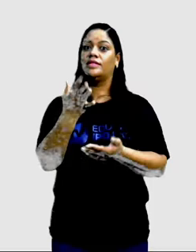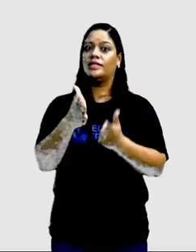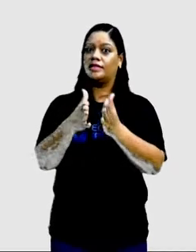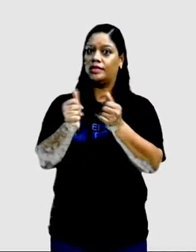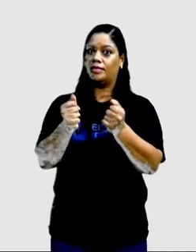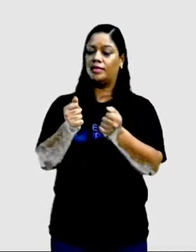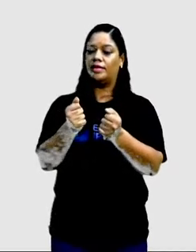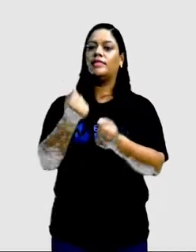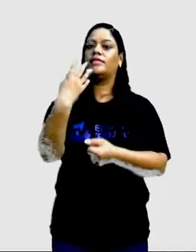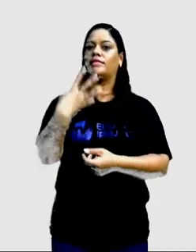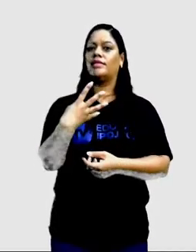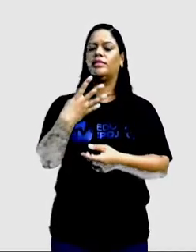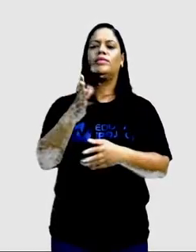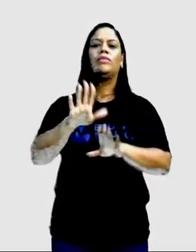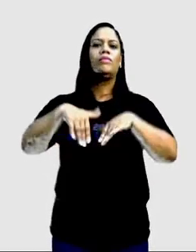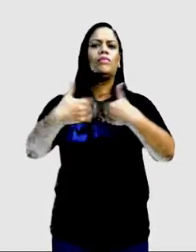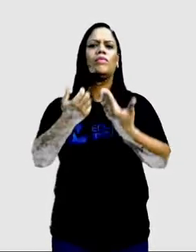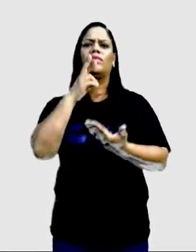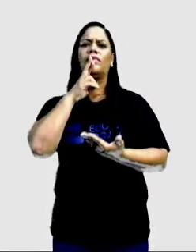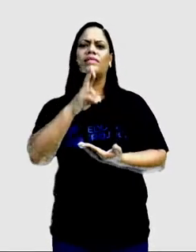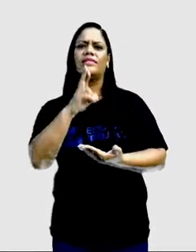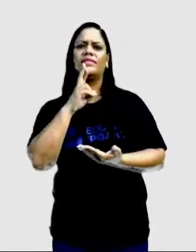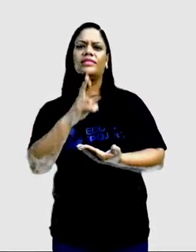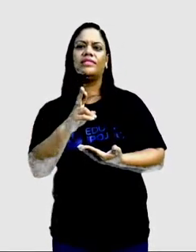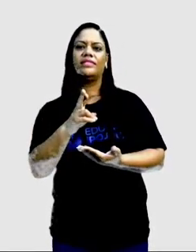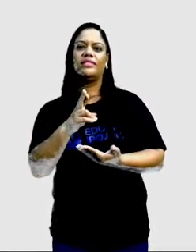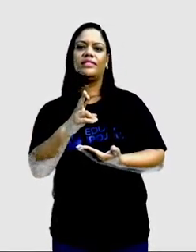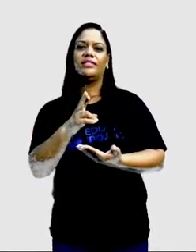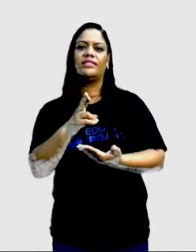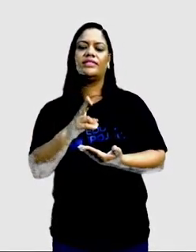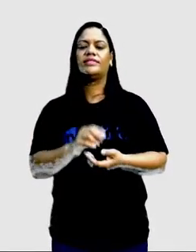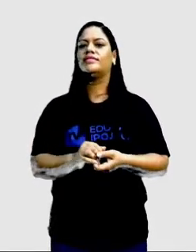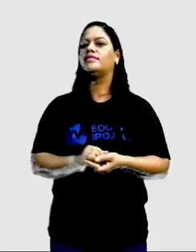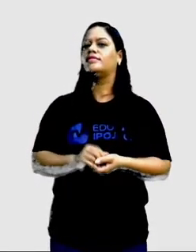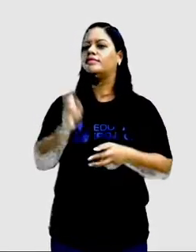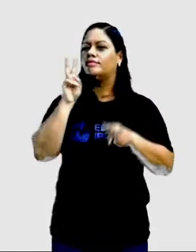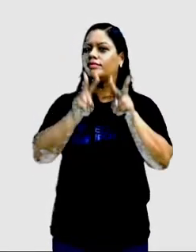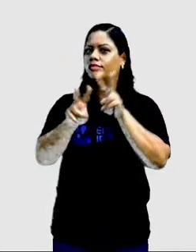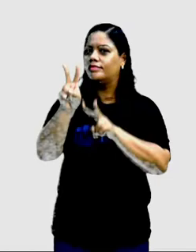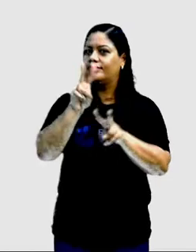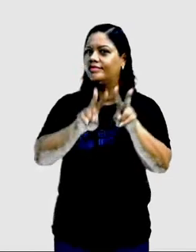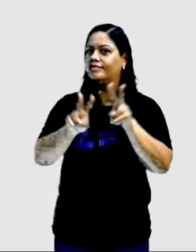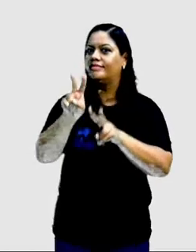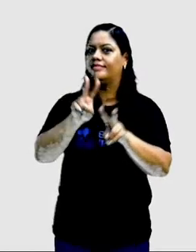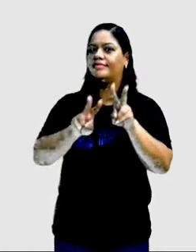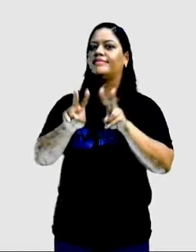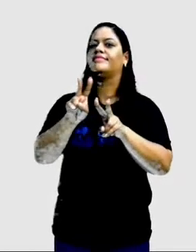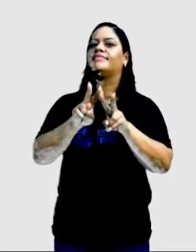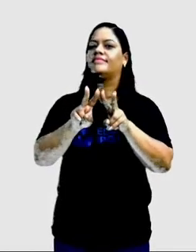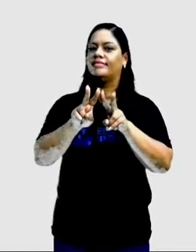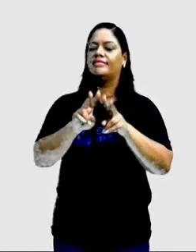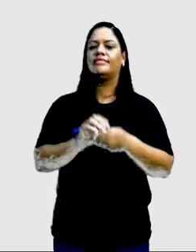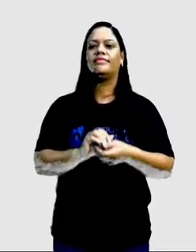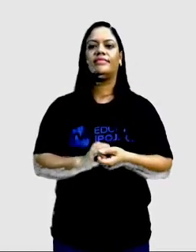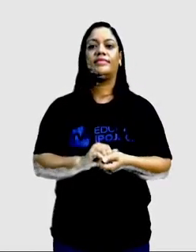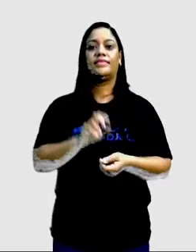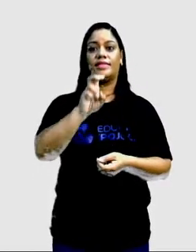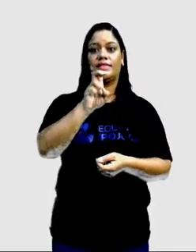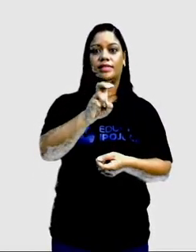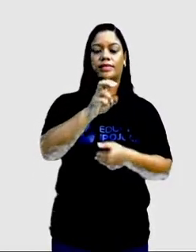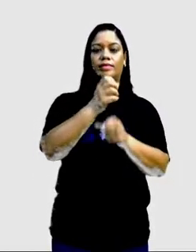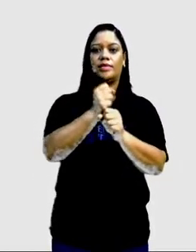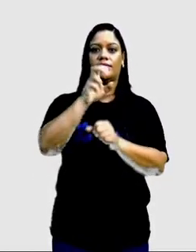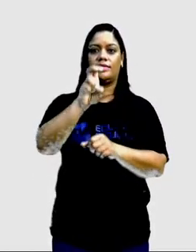a 4. Qual é o produto dessa multiplicação? Vamos observar direitinho aqui. 5